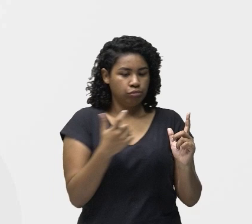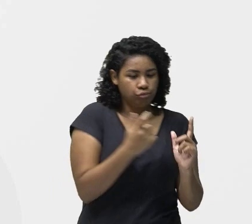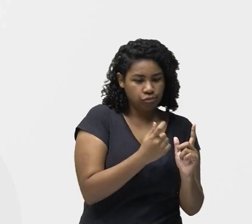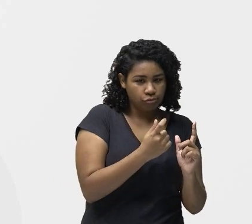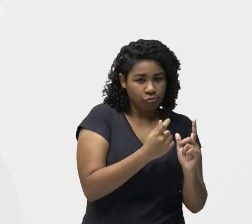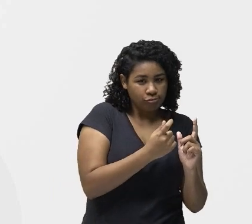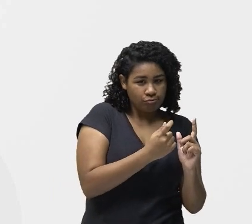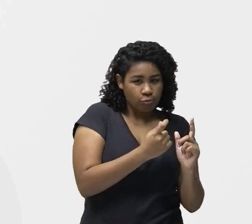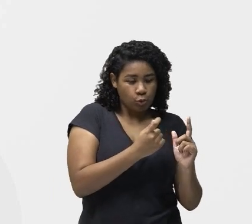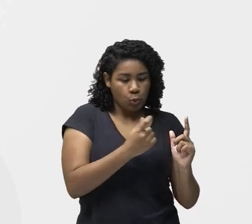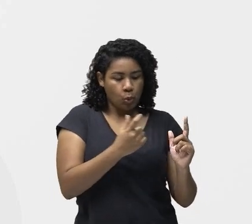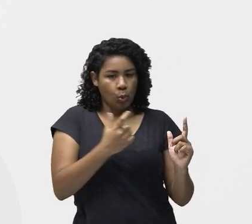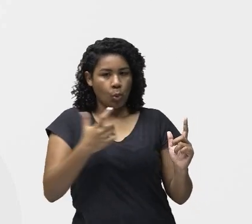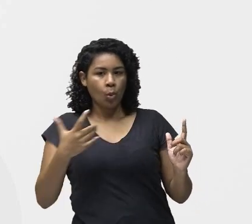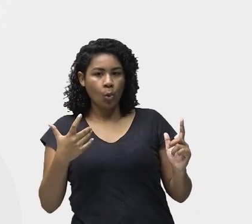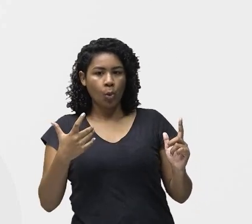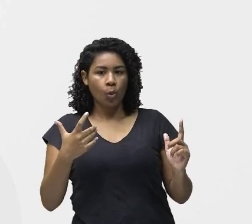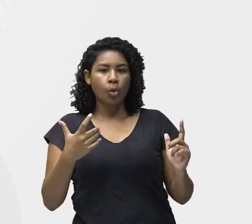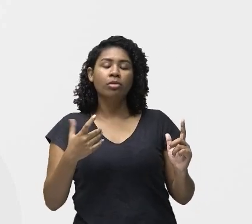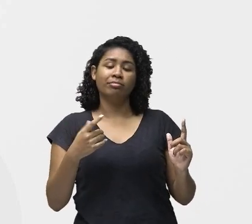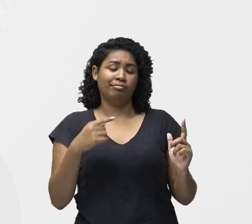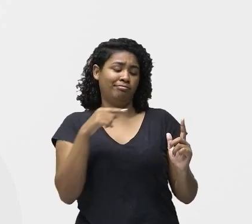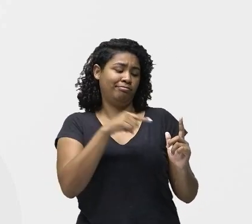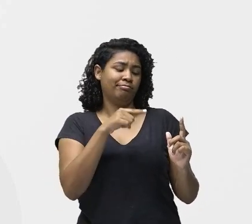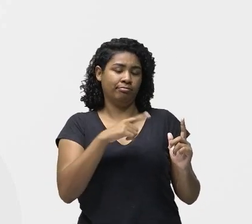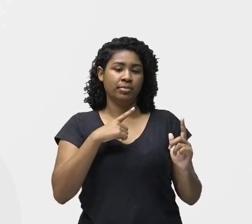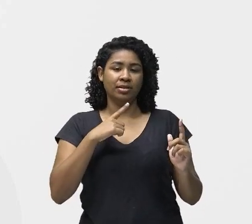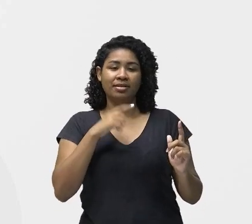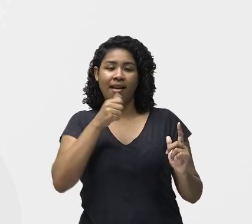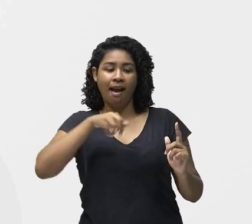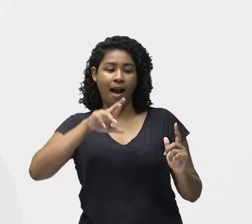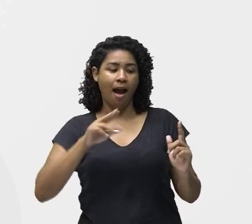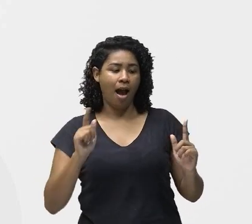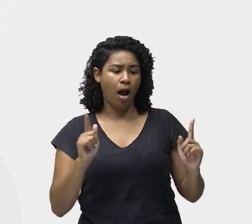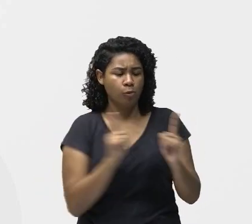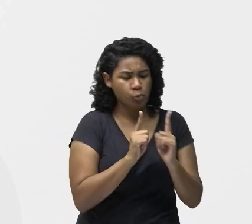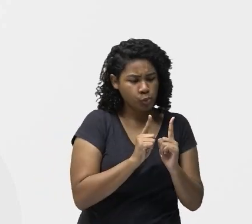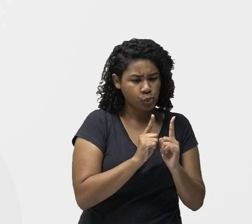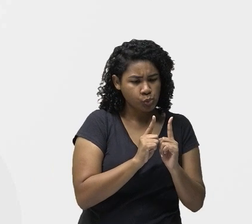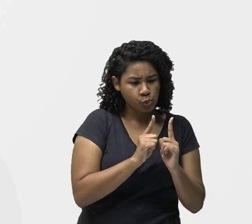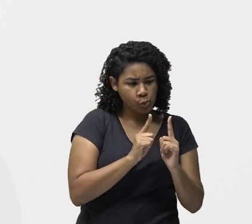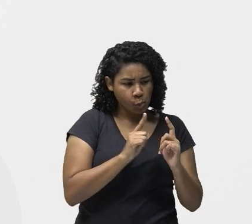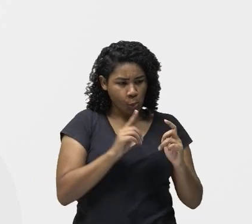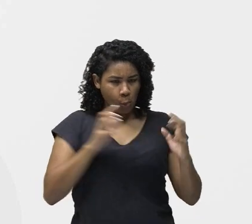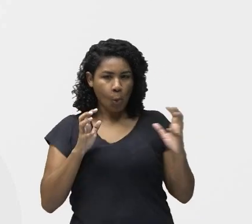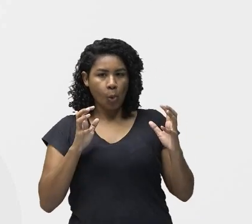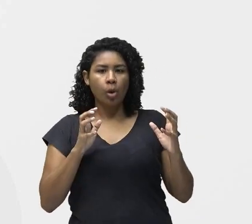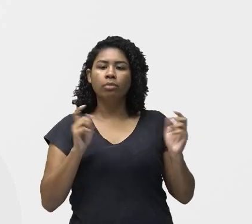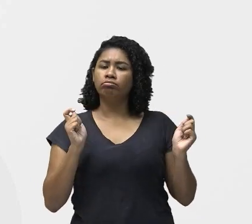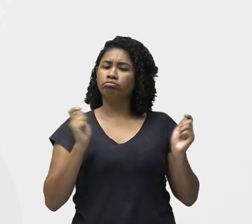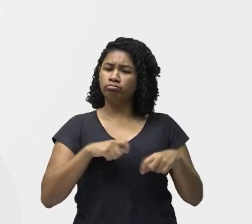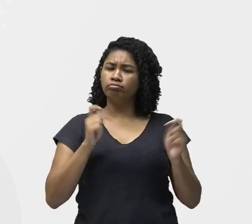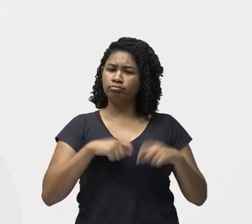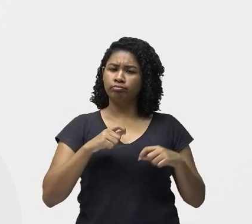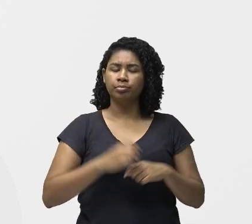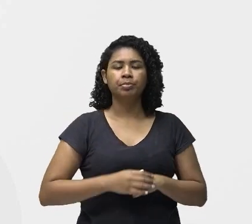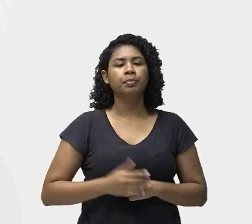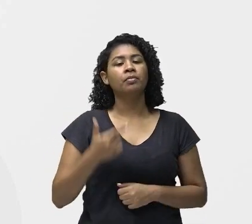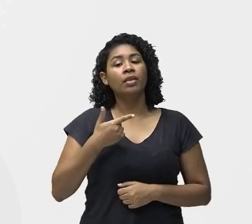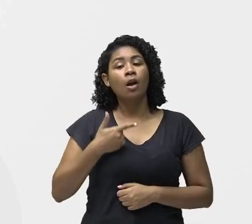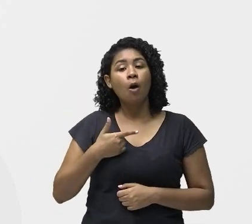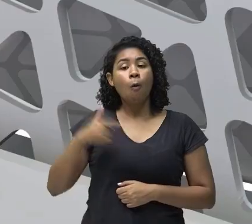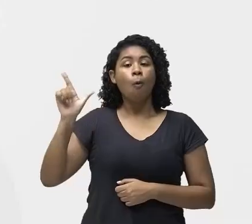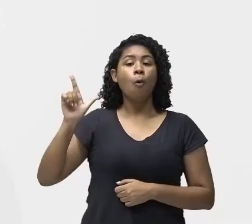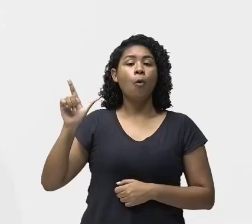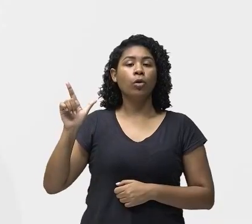depois soltamos o êmbolo e retorna à posição anterior. A gente tem aqui também